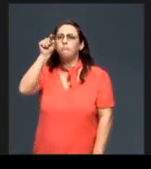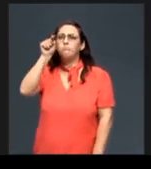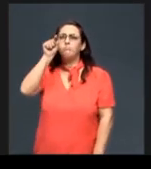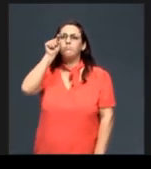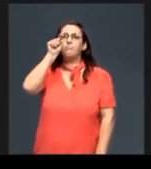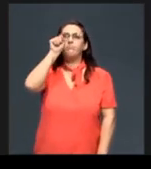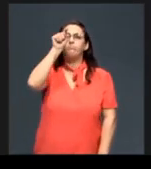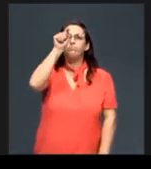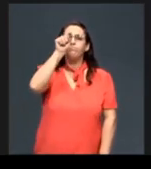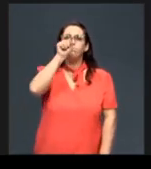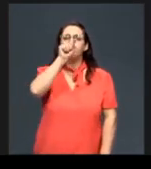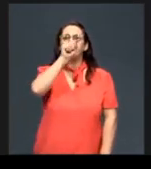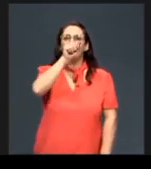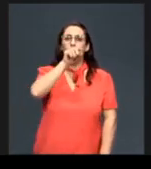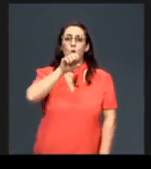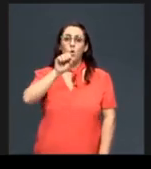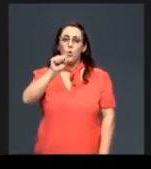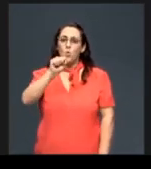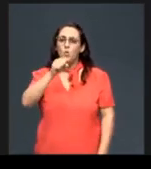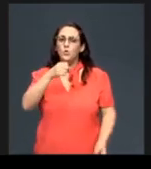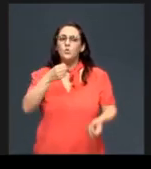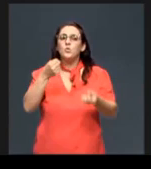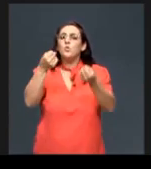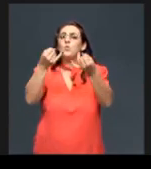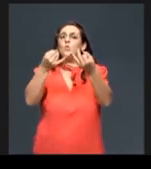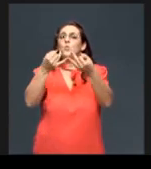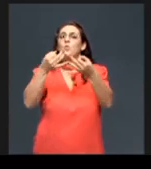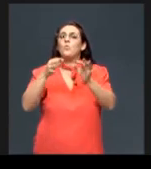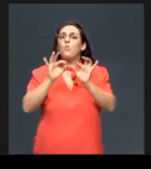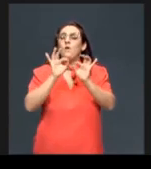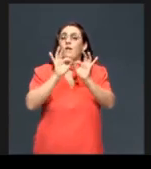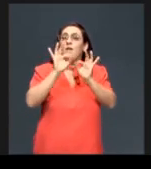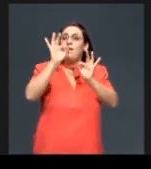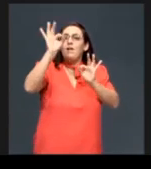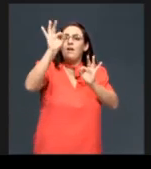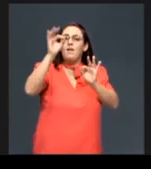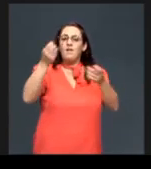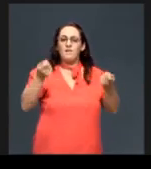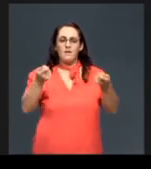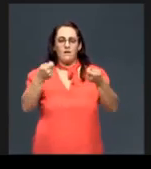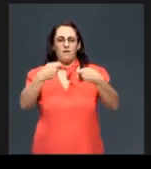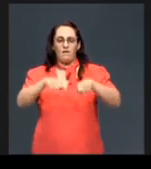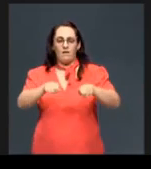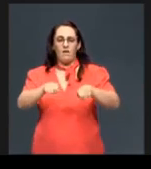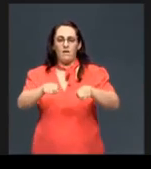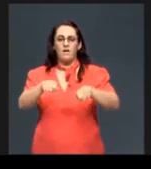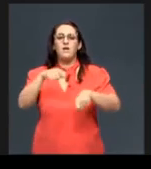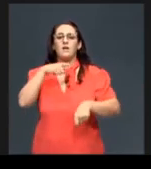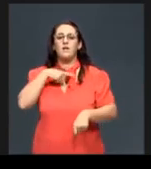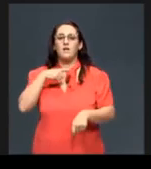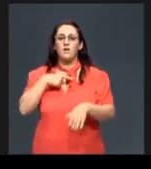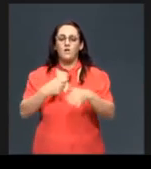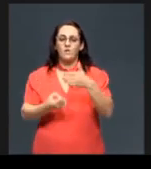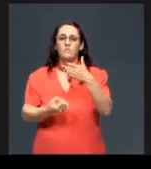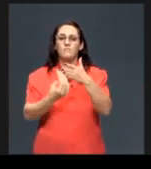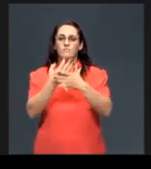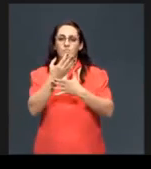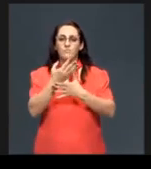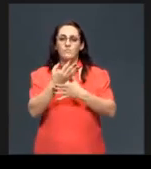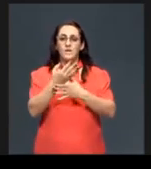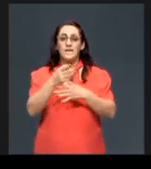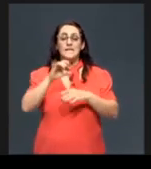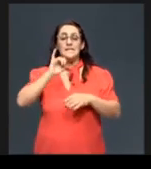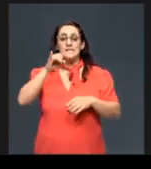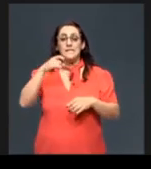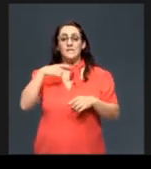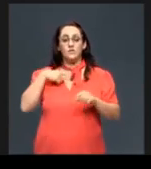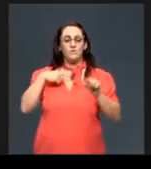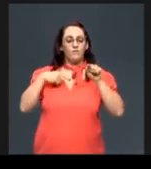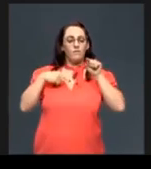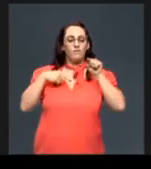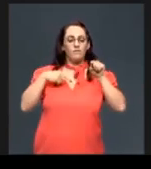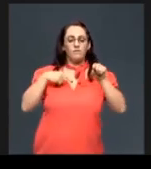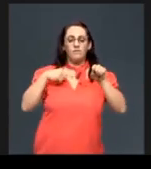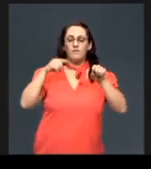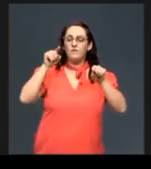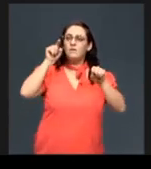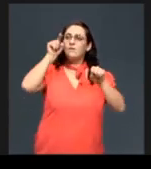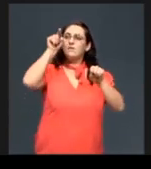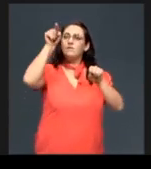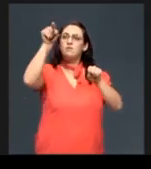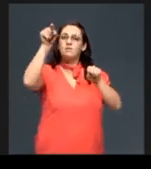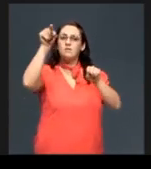de reta podem ser construídos com extremidade em 2 desses pontos?